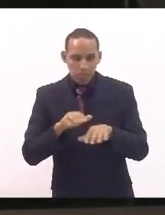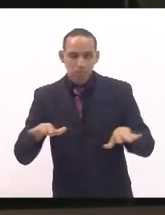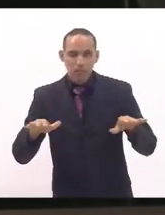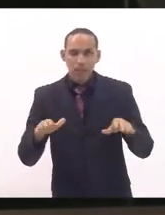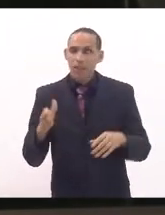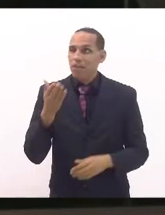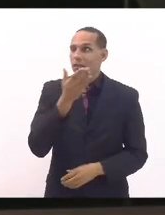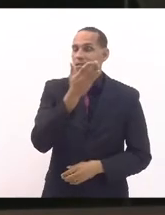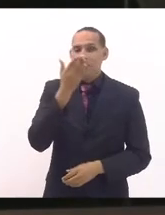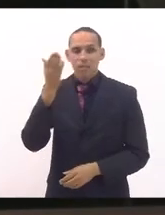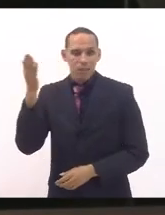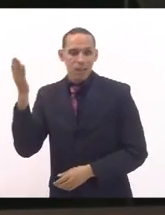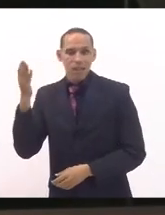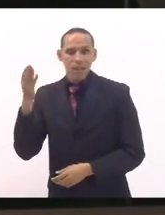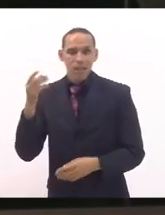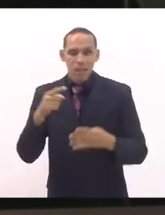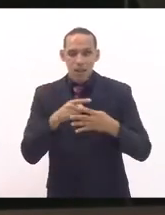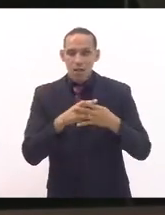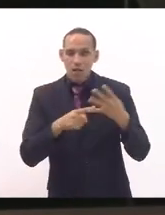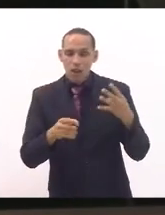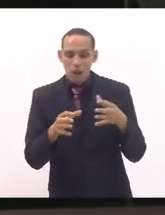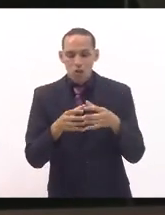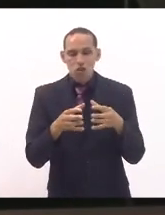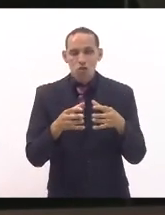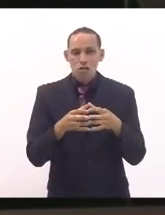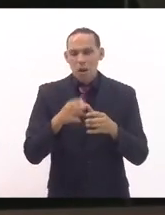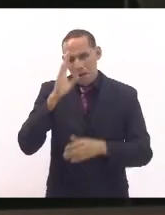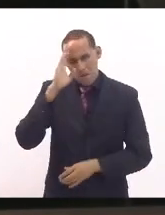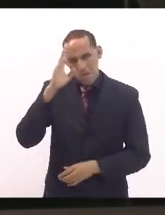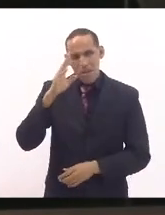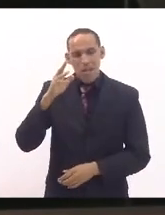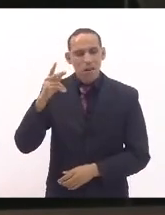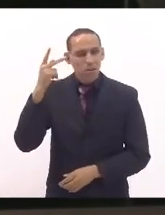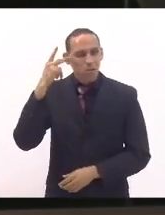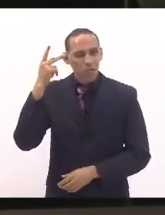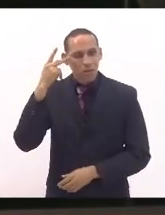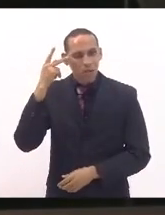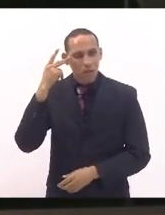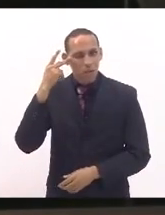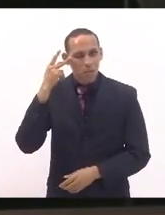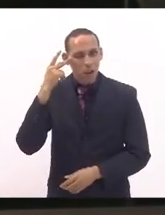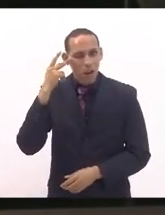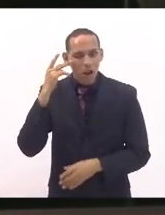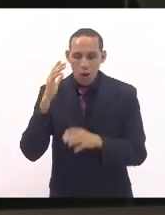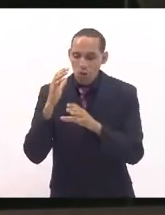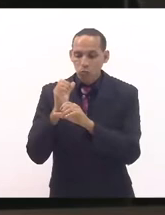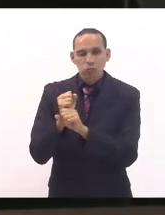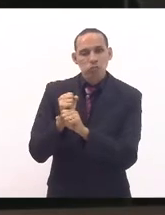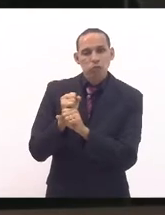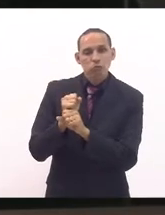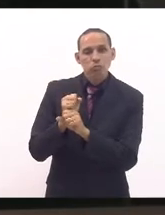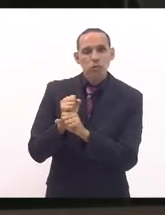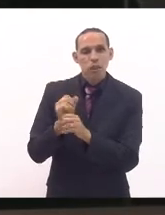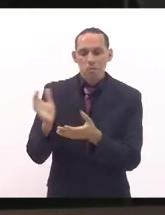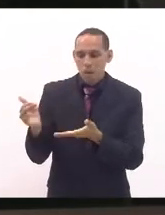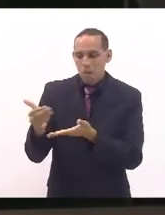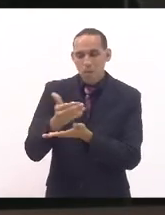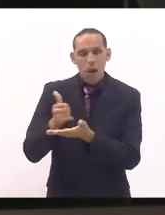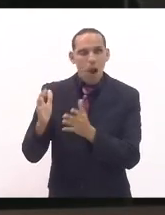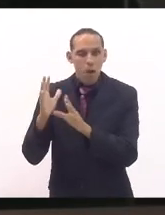as torcidas dos 4 principais clubes de São Paulo reuniram 50 toneladas de alimento para